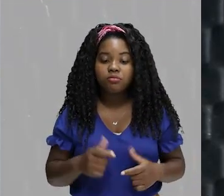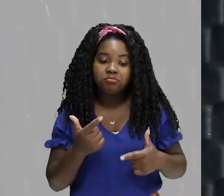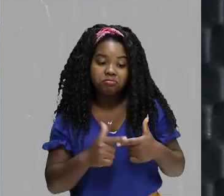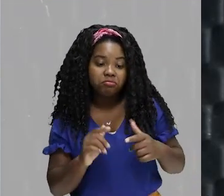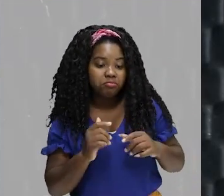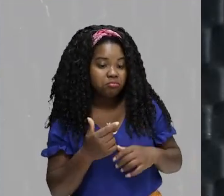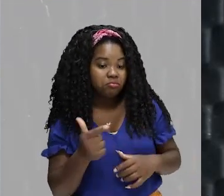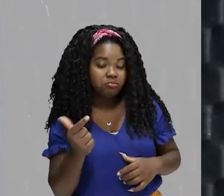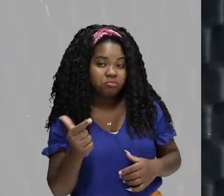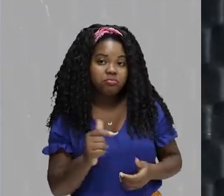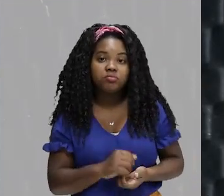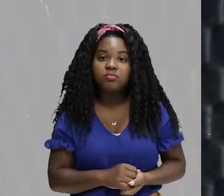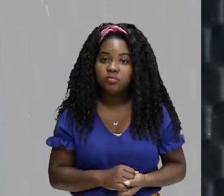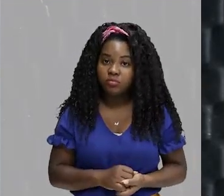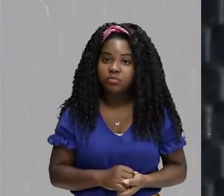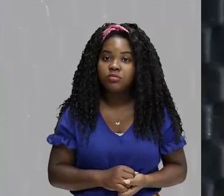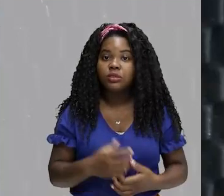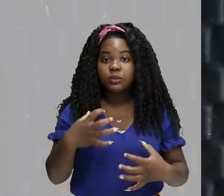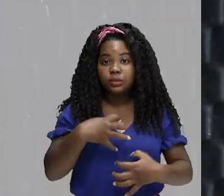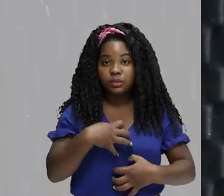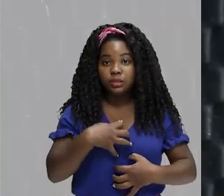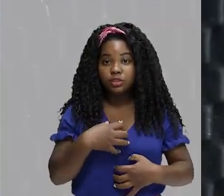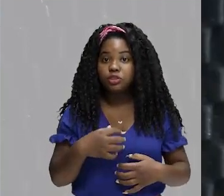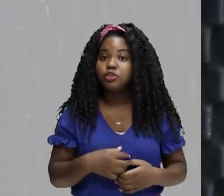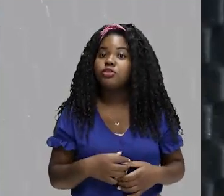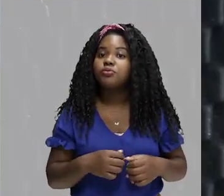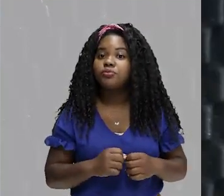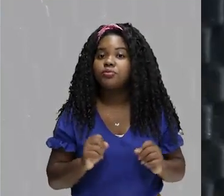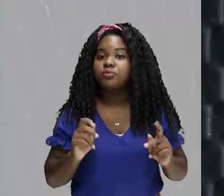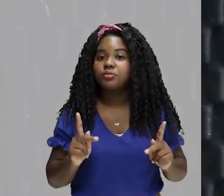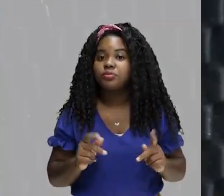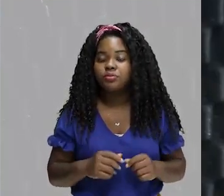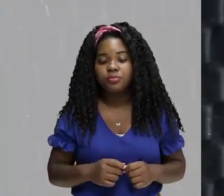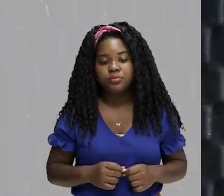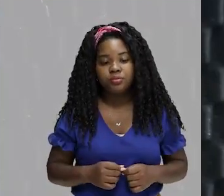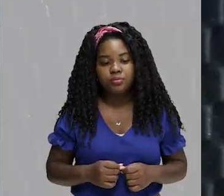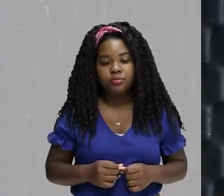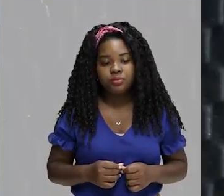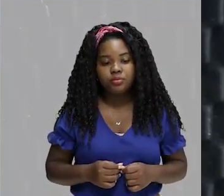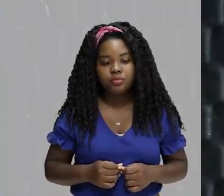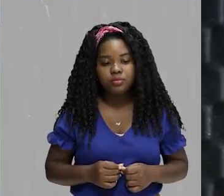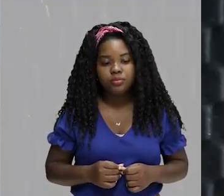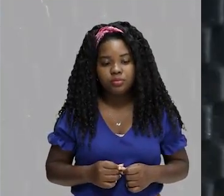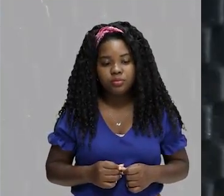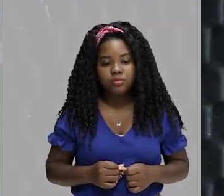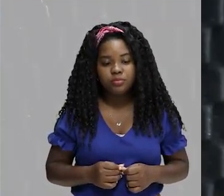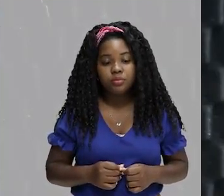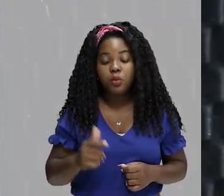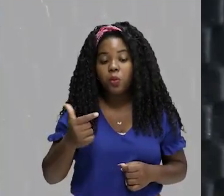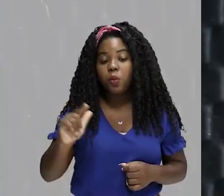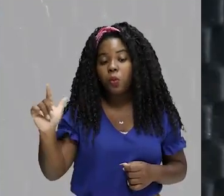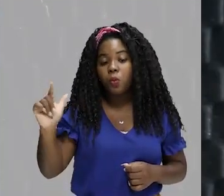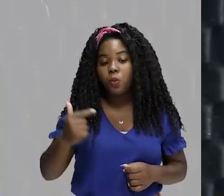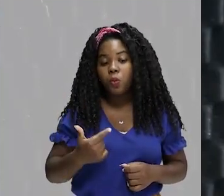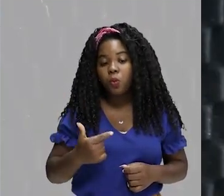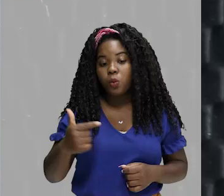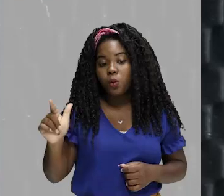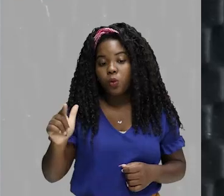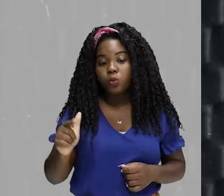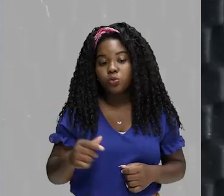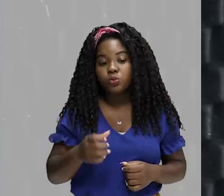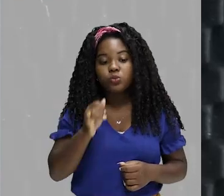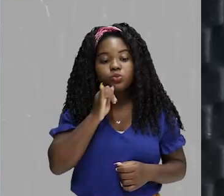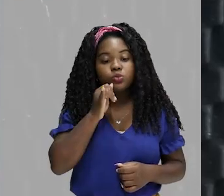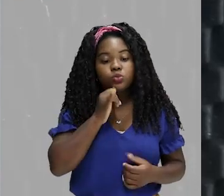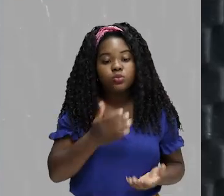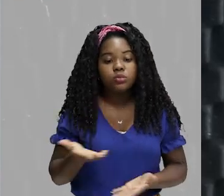me fugiu aqui a palavra, mas desde que não fuja do sentido. Achei a palavra de novo. Beleza, vamos aqui continuar. Outro exemplo. Que ha passado